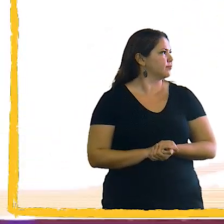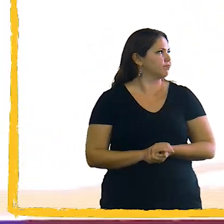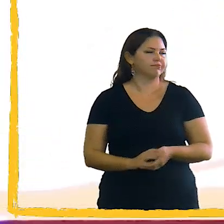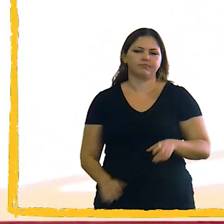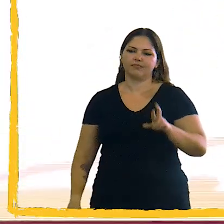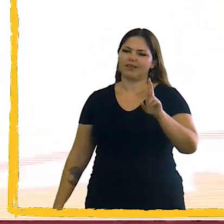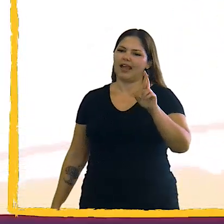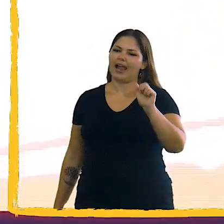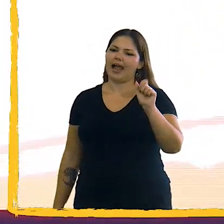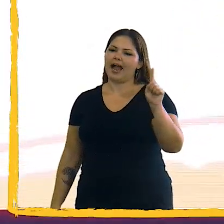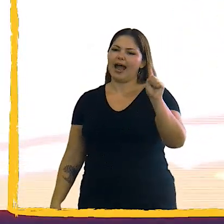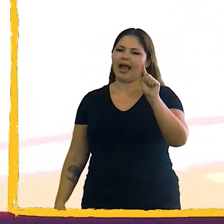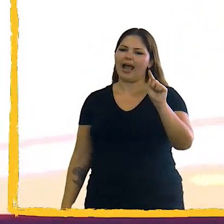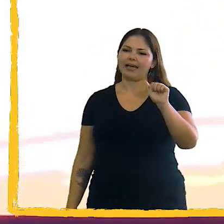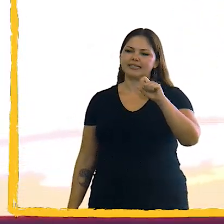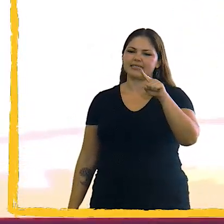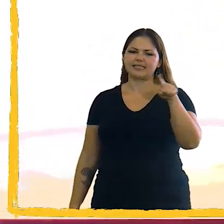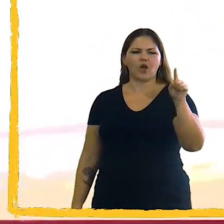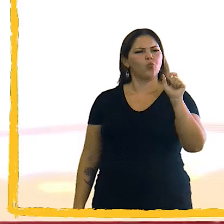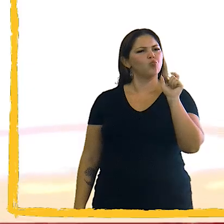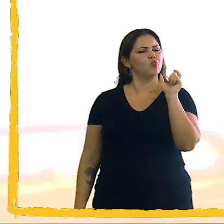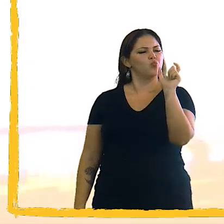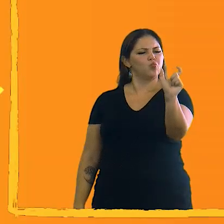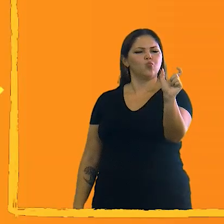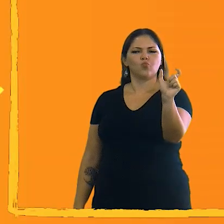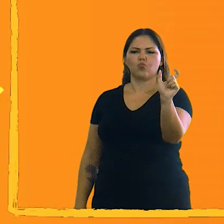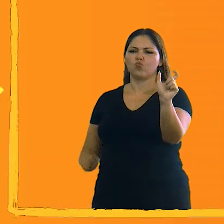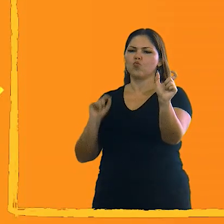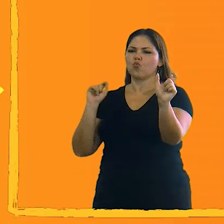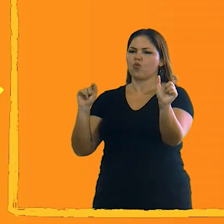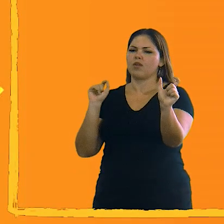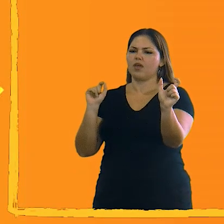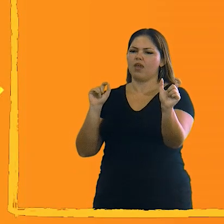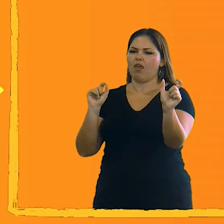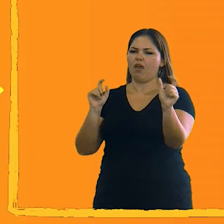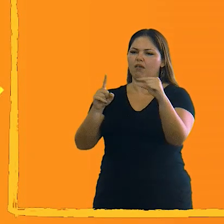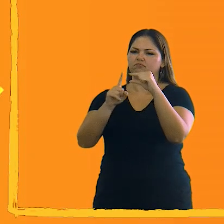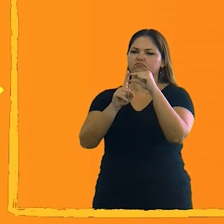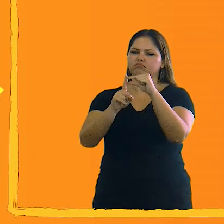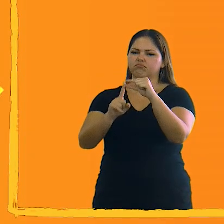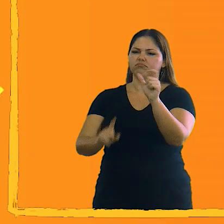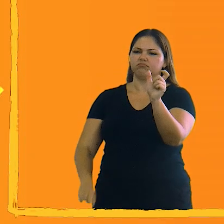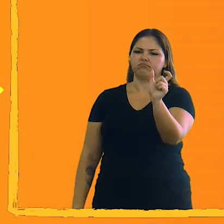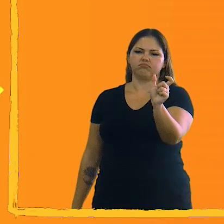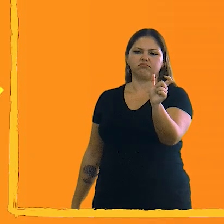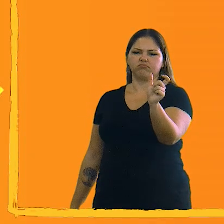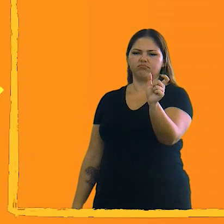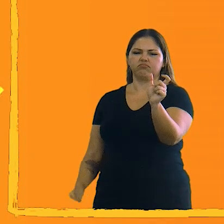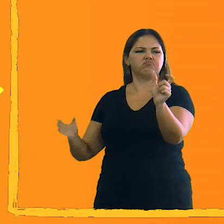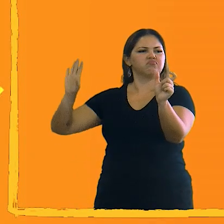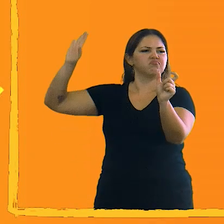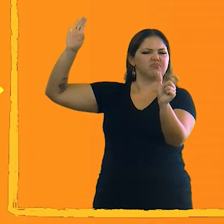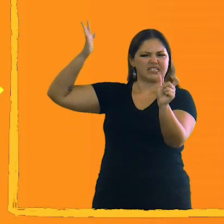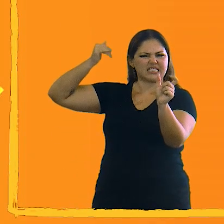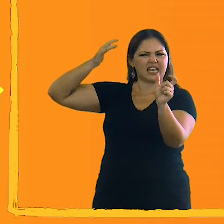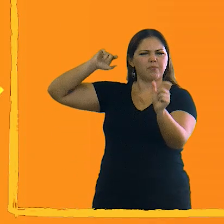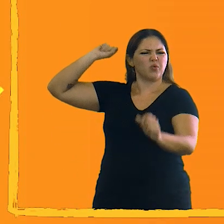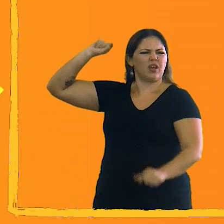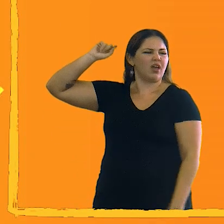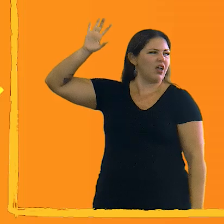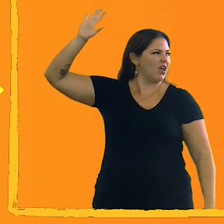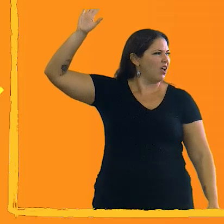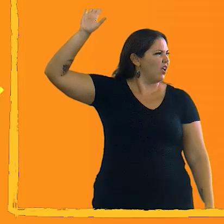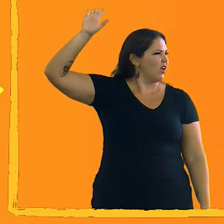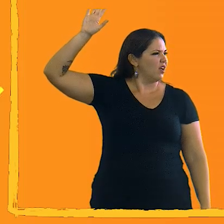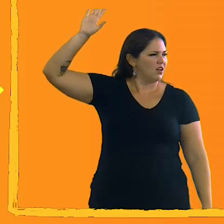razão pessoal Alguém sabe o que é razão quem sabe o que é razão aqui Levanta o Dedo aí bora gente participa vai